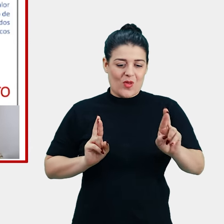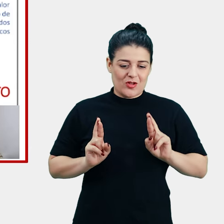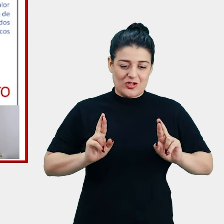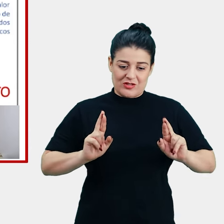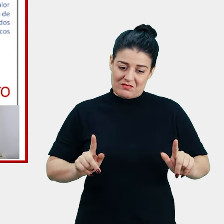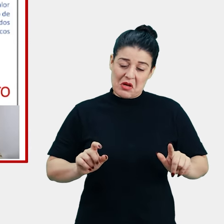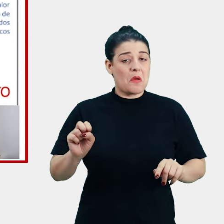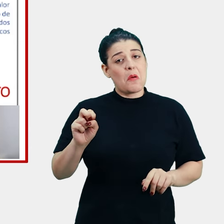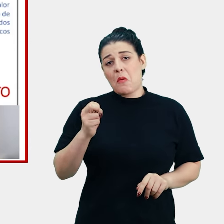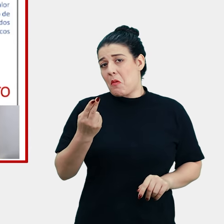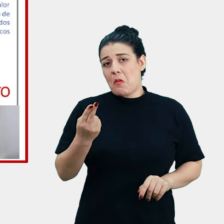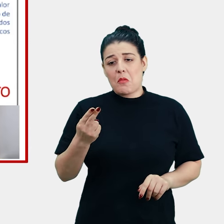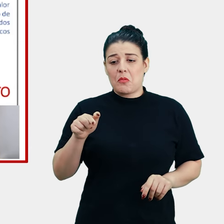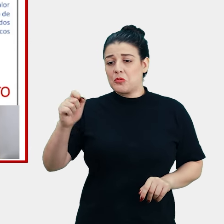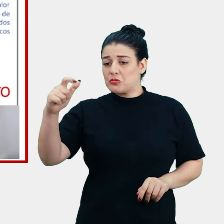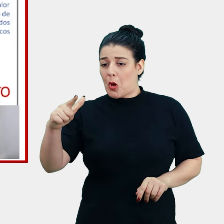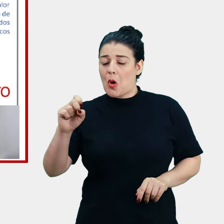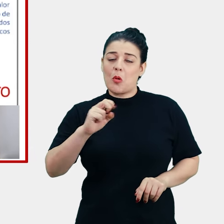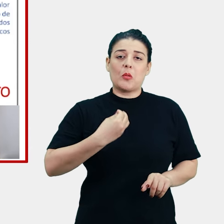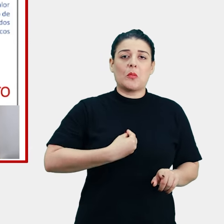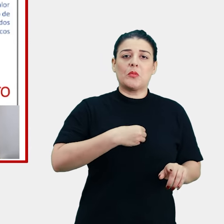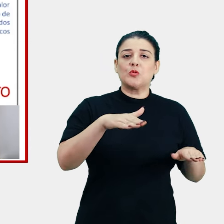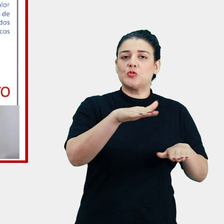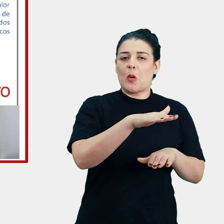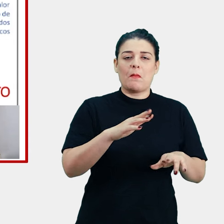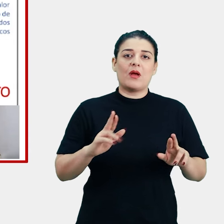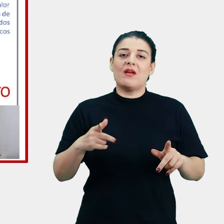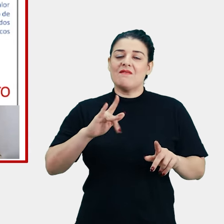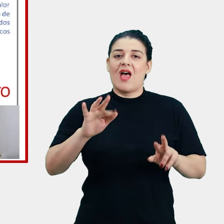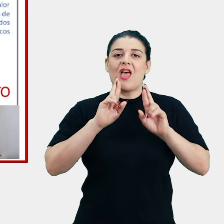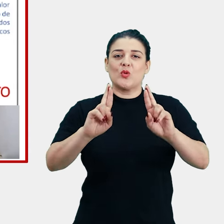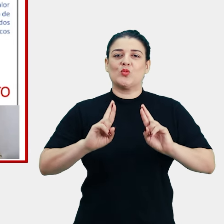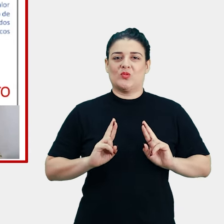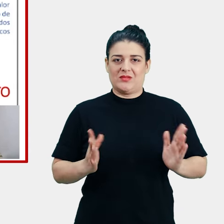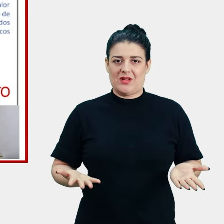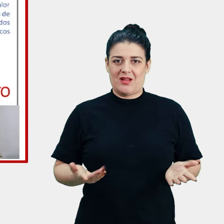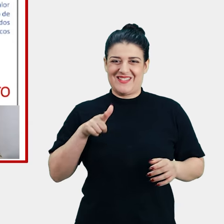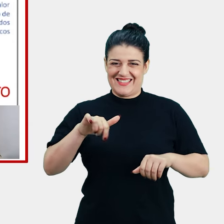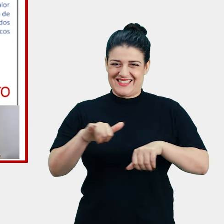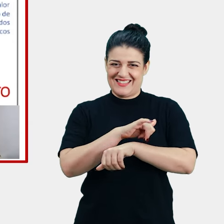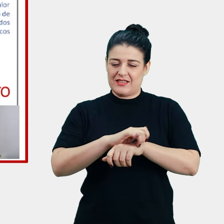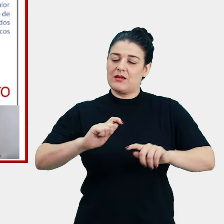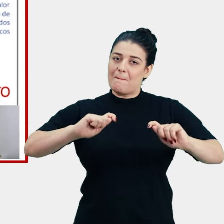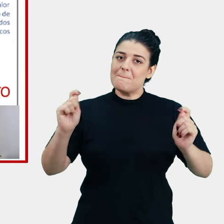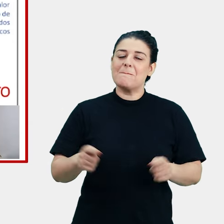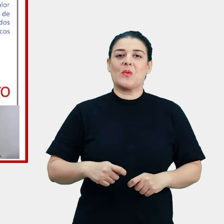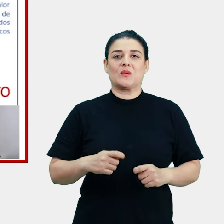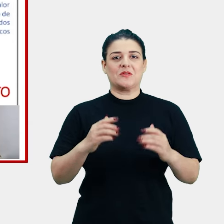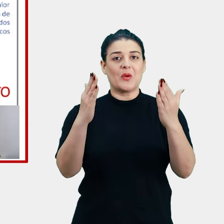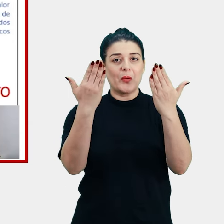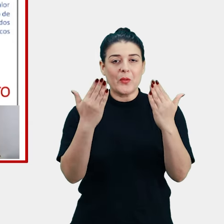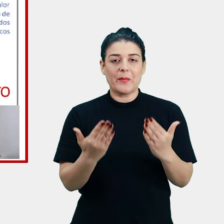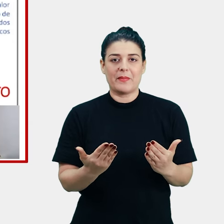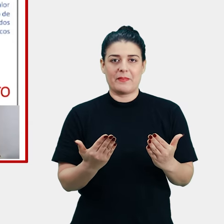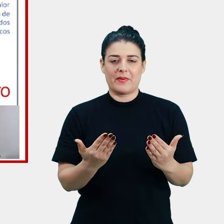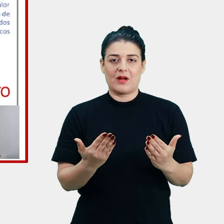só na amostra de sol, ou só na presença de sombra, tá? Então, essa ferramenta, ela possibilita com que